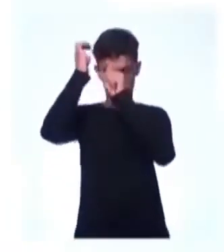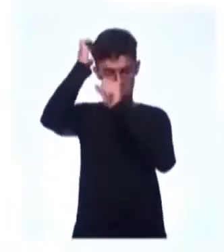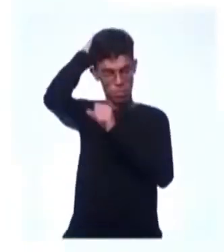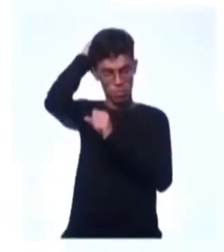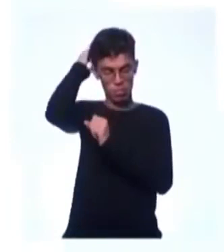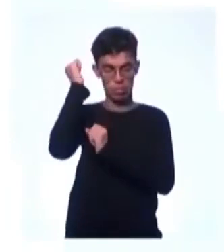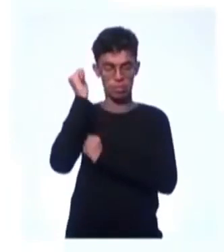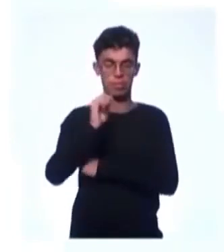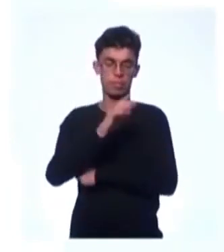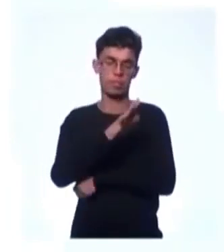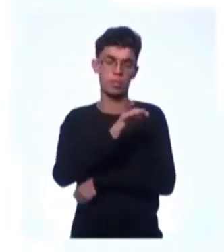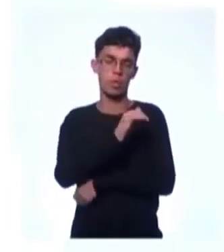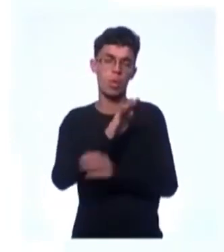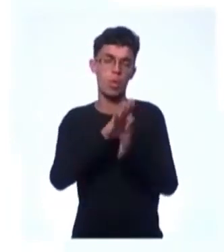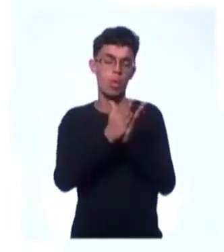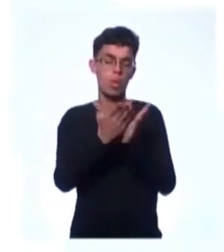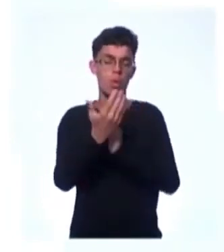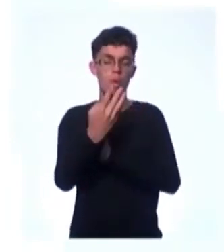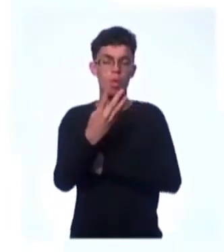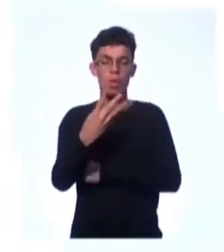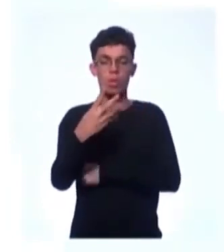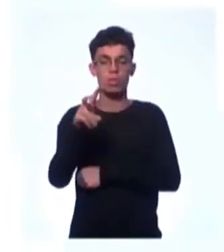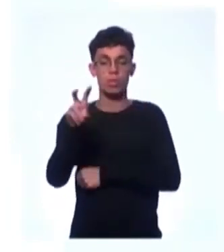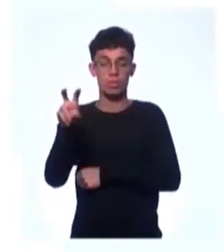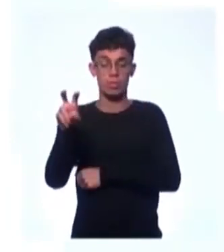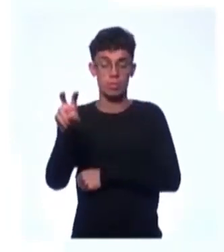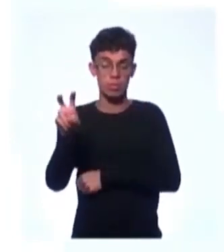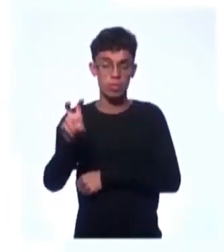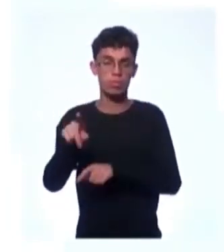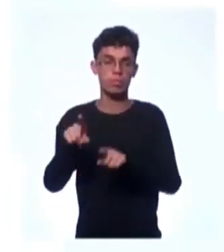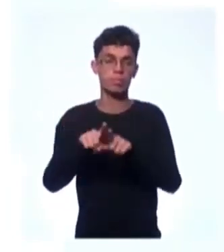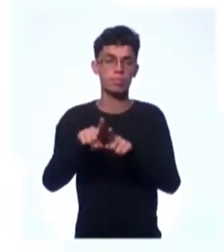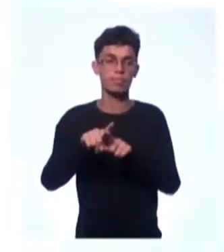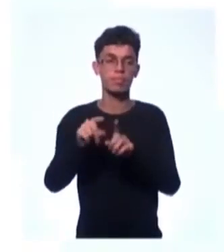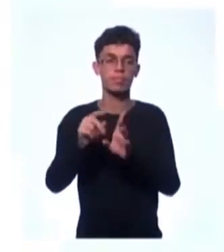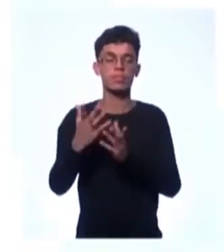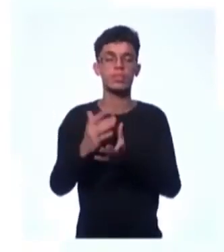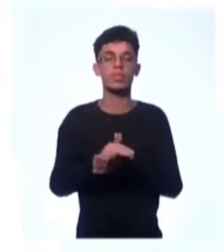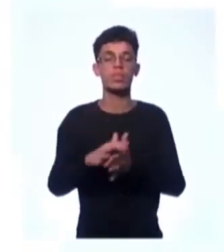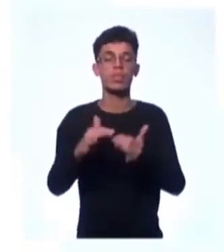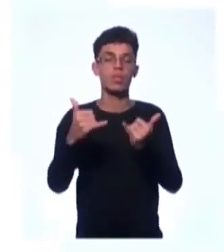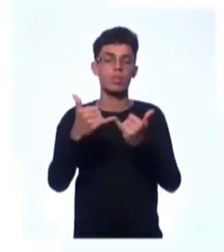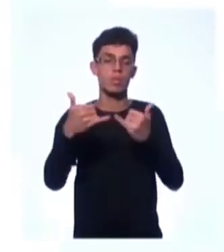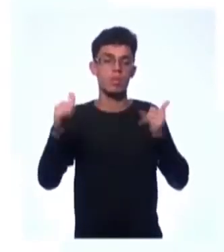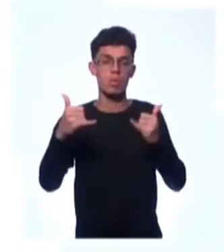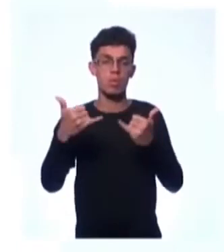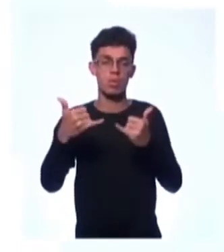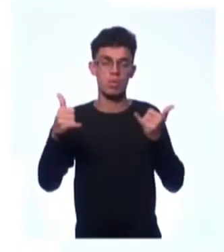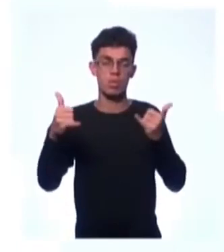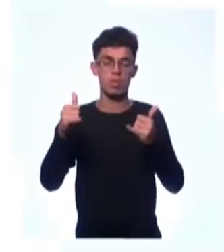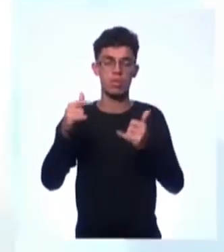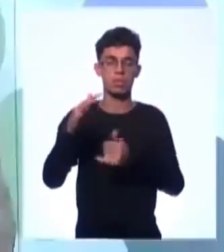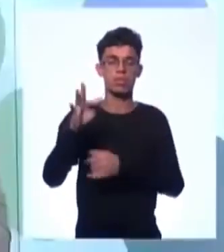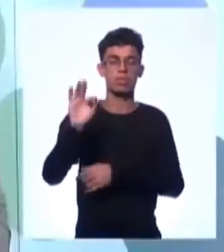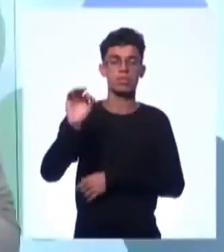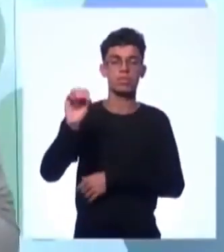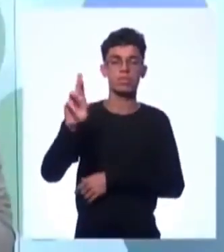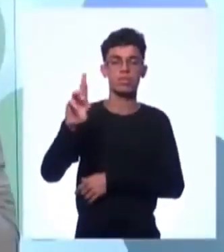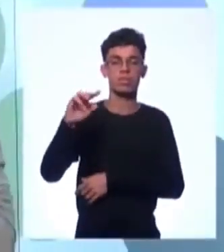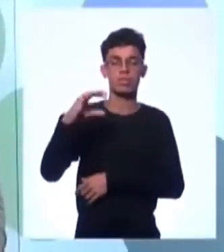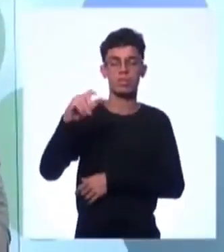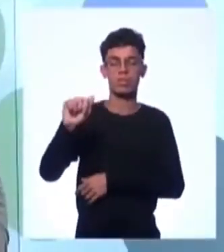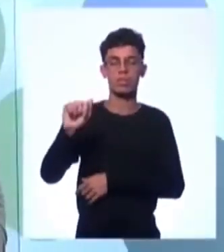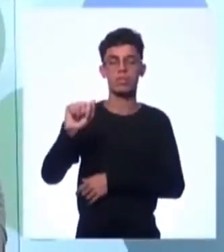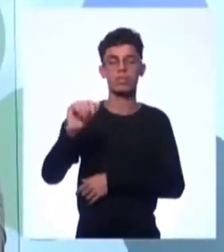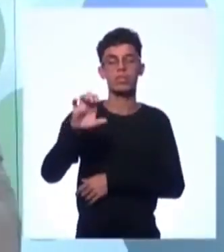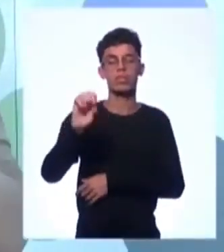5, nós vamos falar agora sobre a força magnética, né? Mas vamos falar sobre o torque em uma espira percorrida